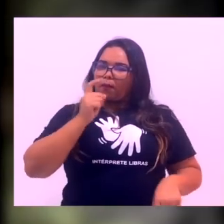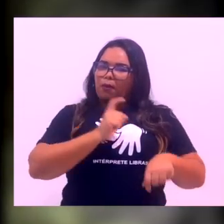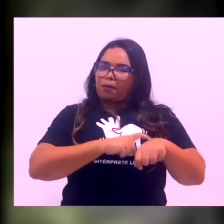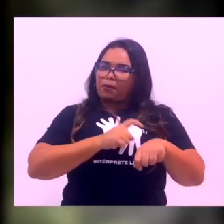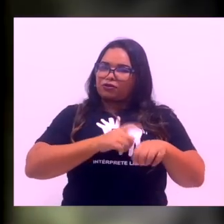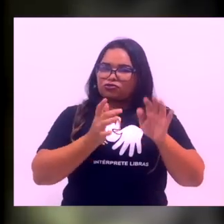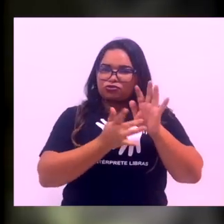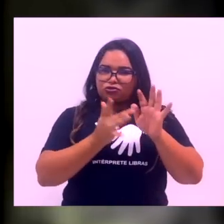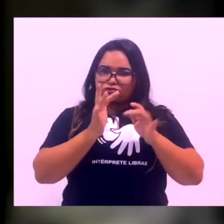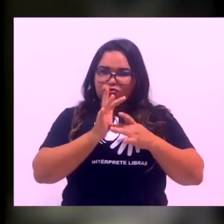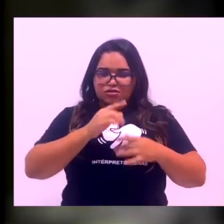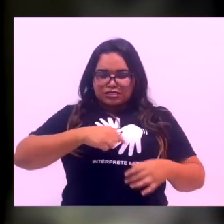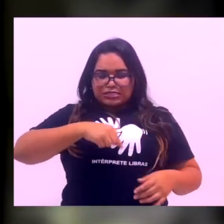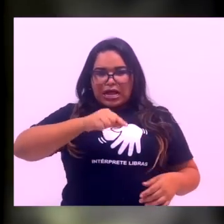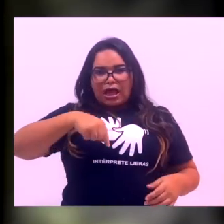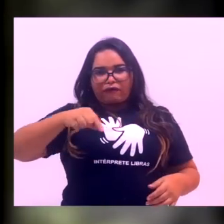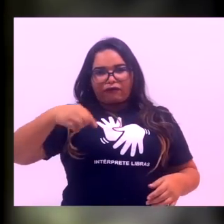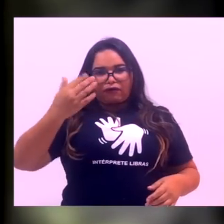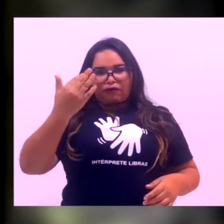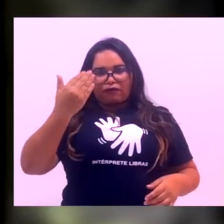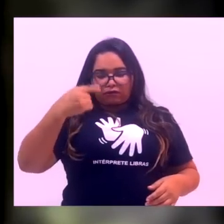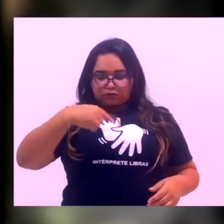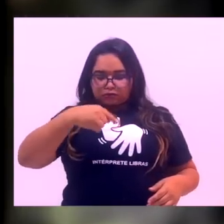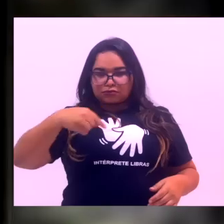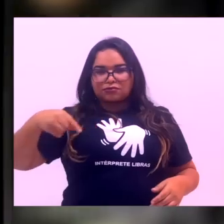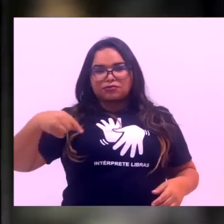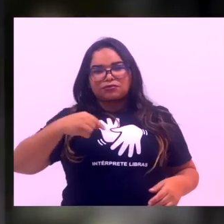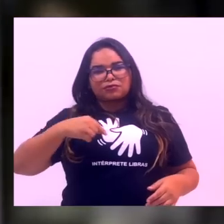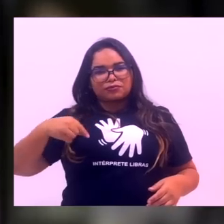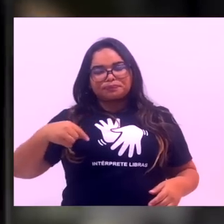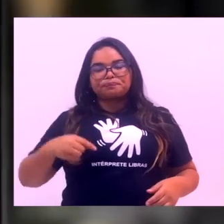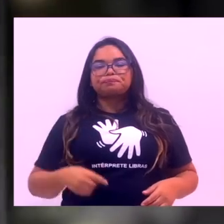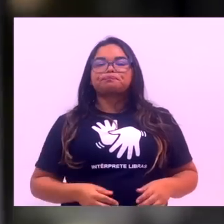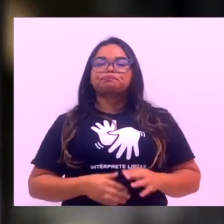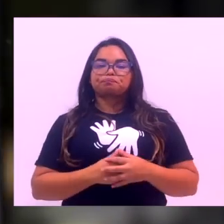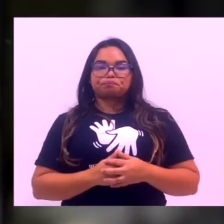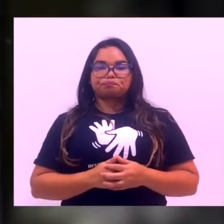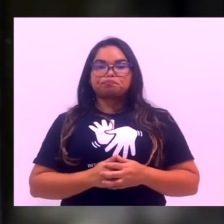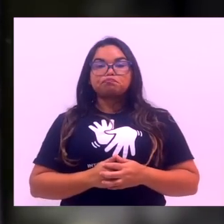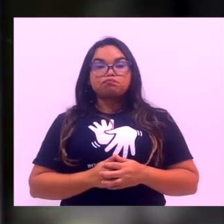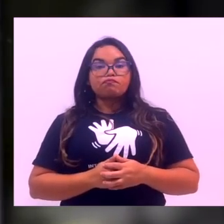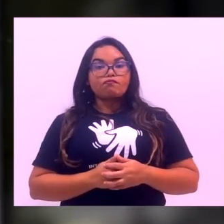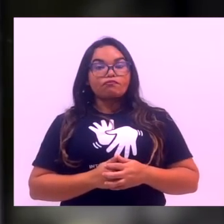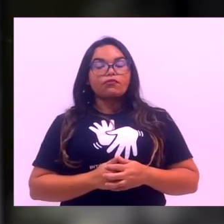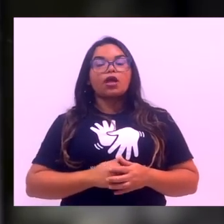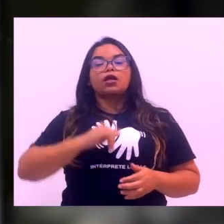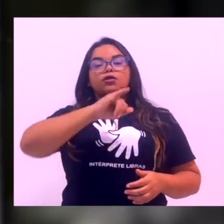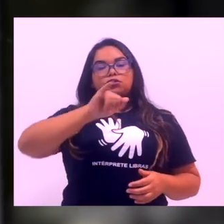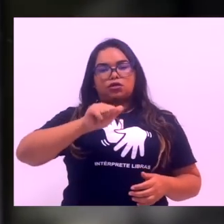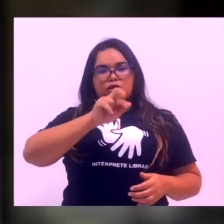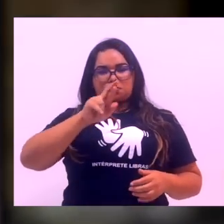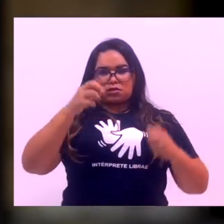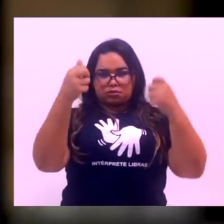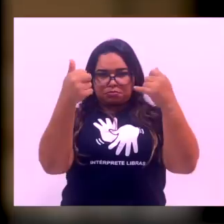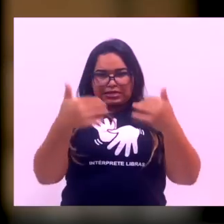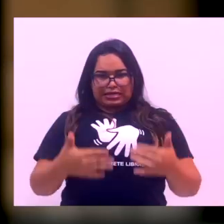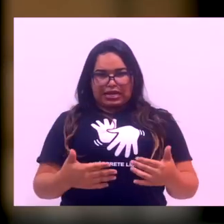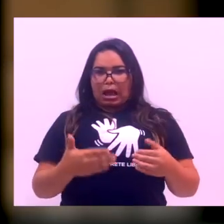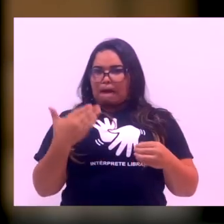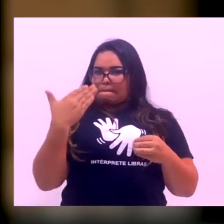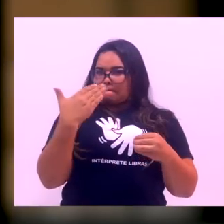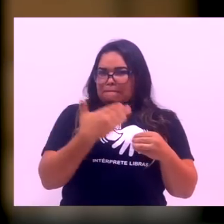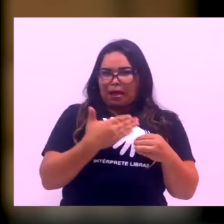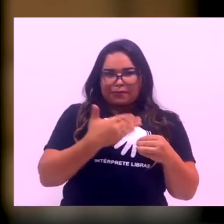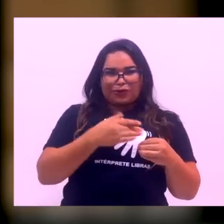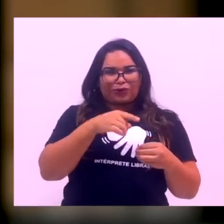É interessante, é o único registro que nós temos de Jesus escrevendo alguma coisa com o dedo. Mas Babilônia não estava